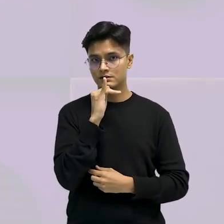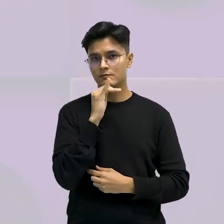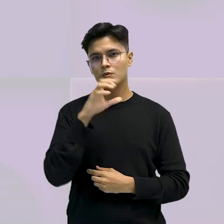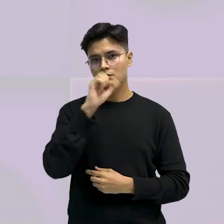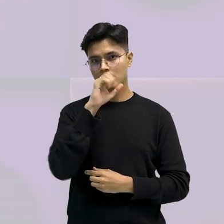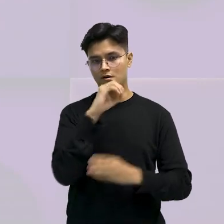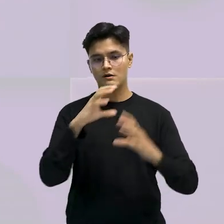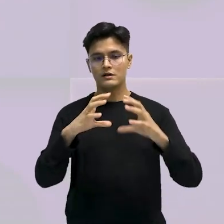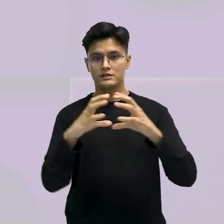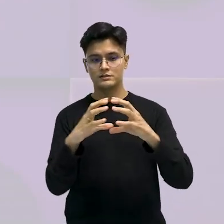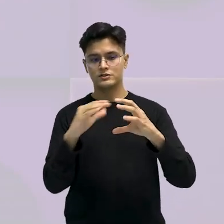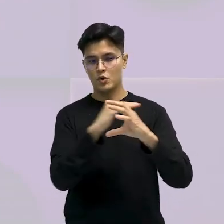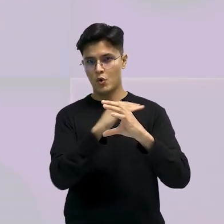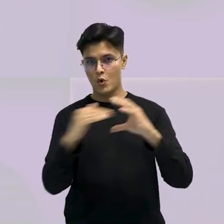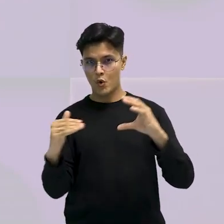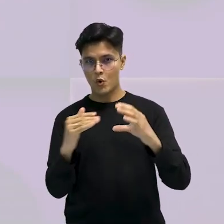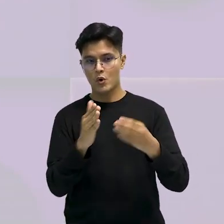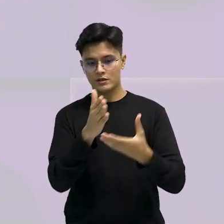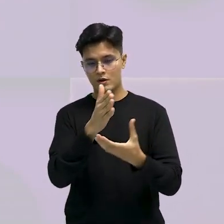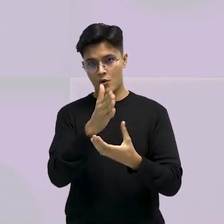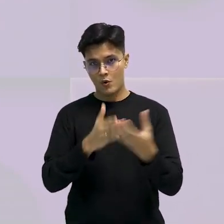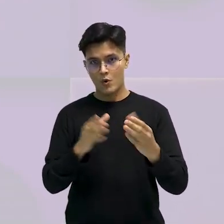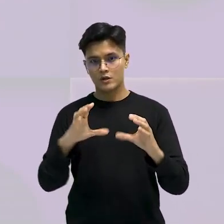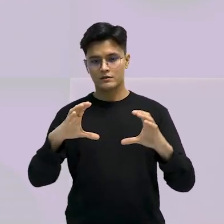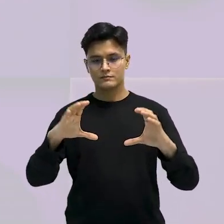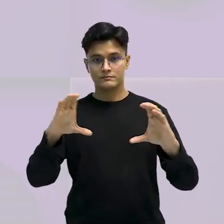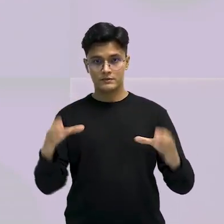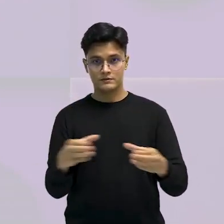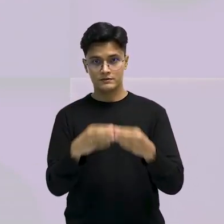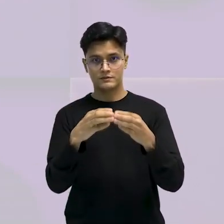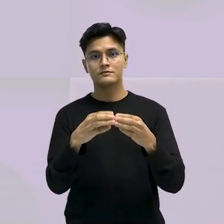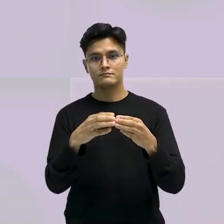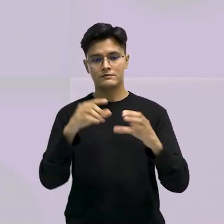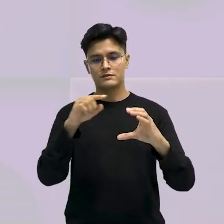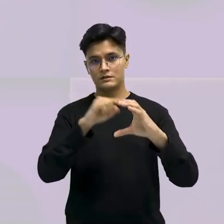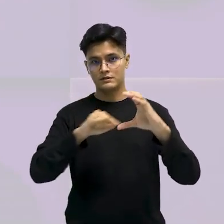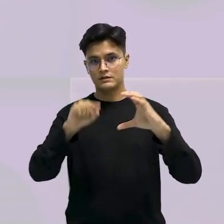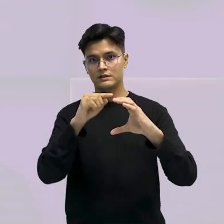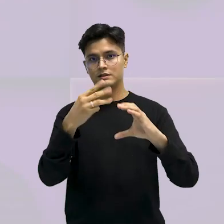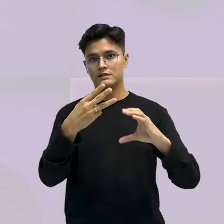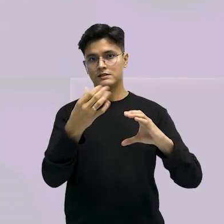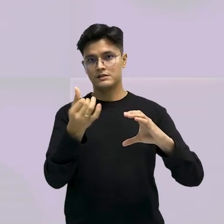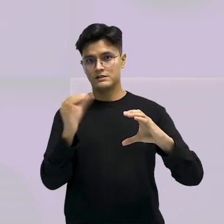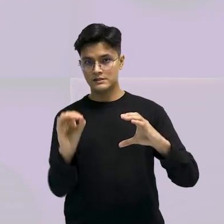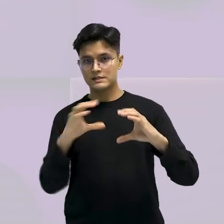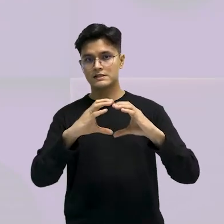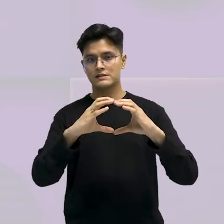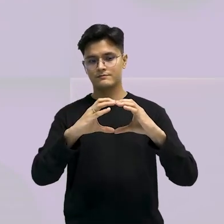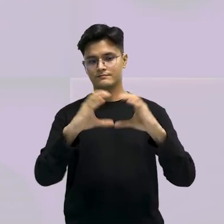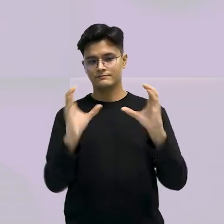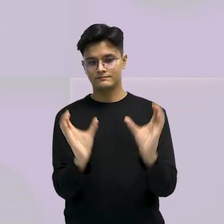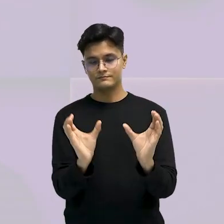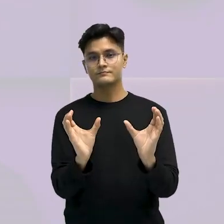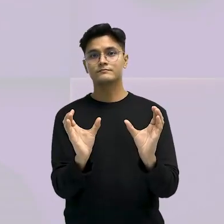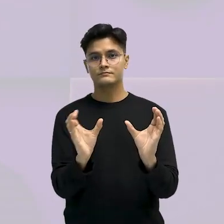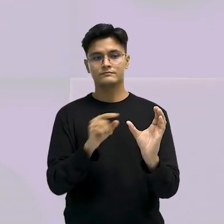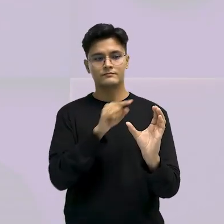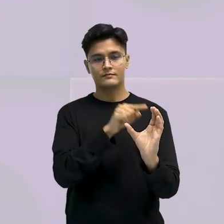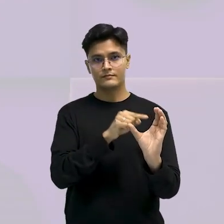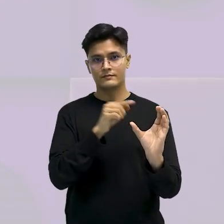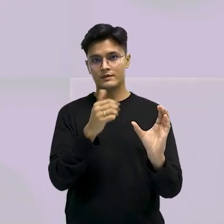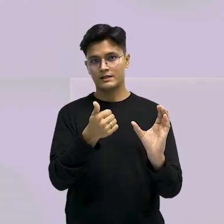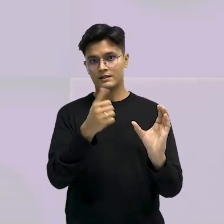ao meio, quando você junta as duas partes, você tem 360 graus. Quando você separa essas duas bandas,